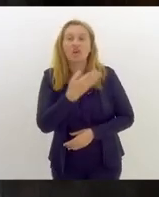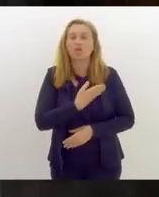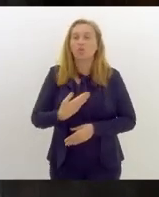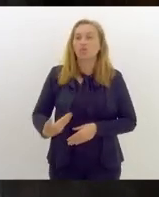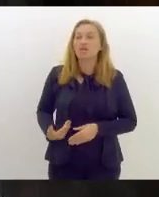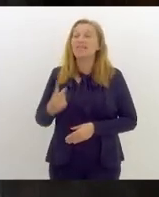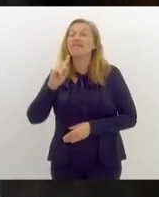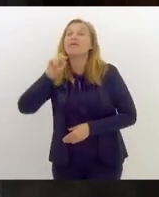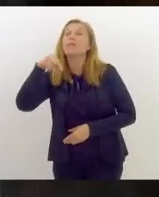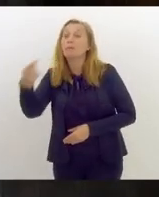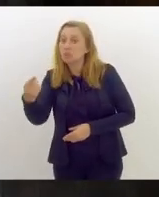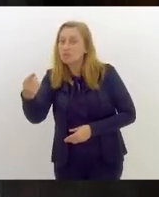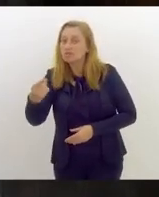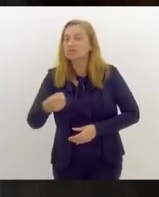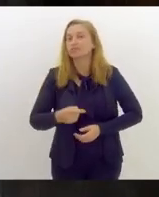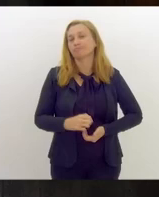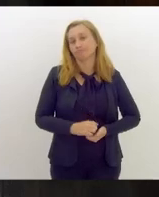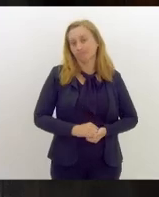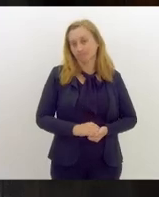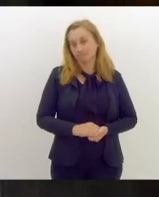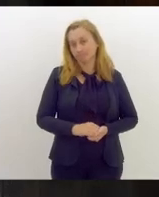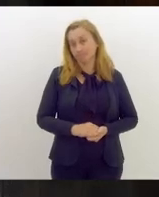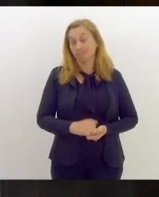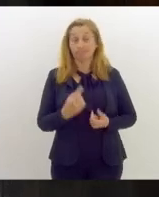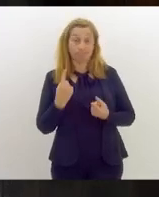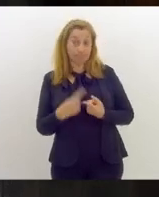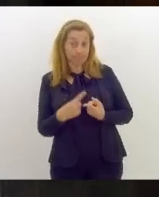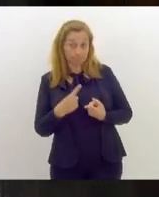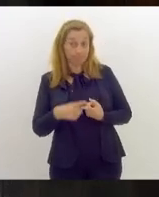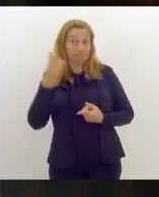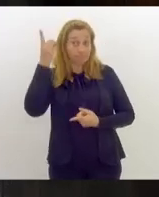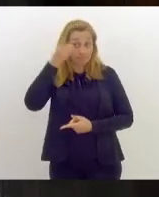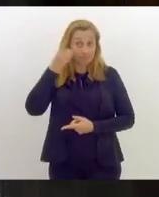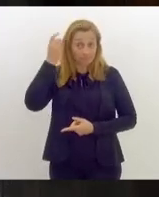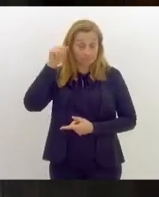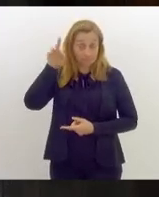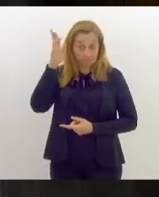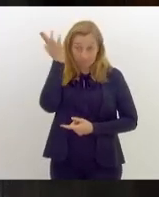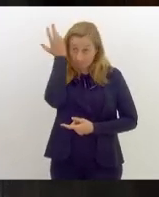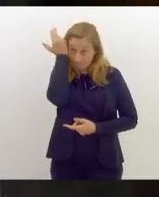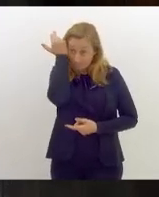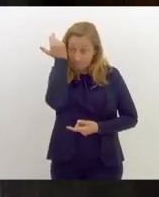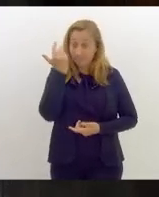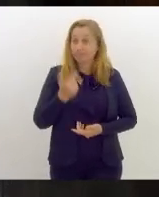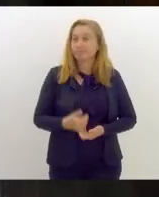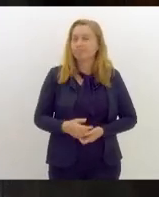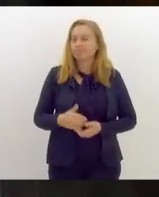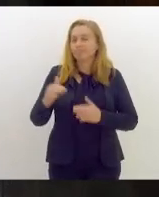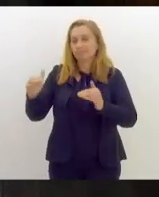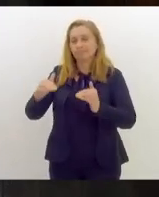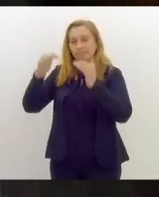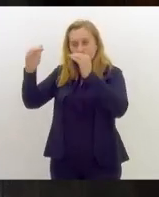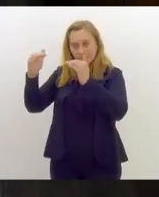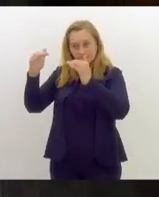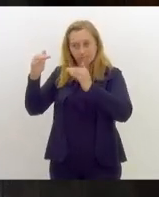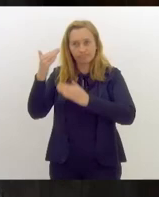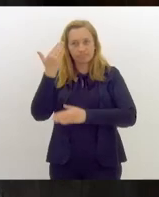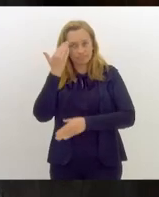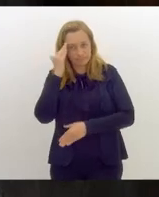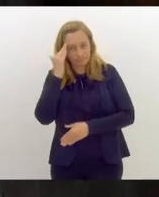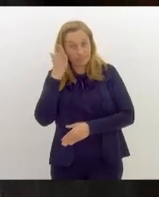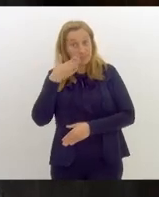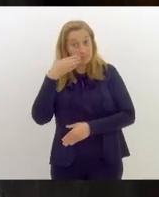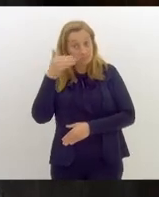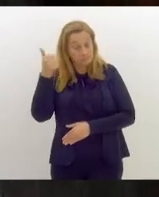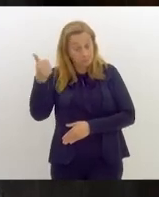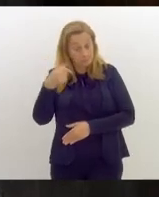depois porque Deputado Eleomar Coelho vossa excelência vai entender bem o